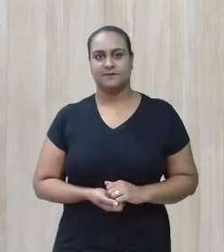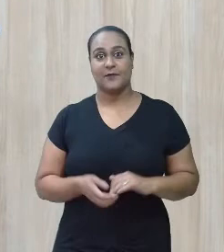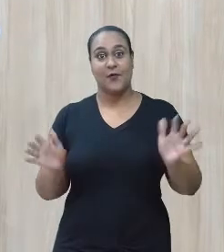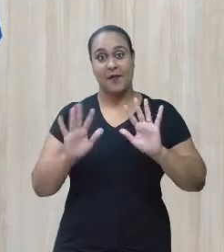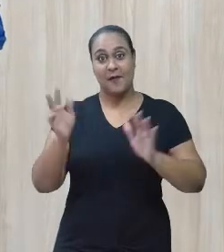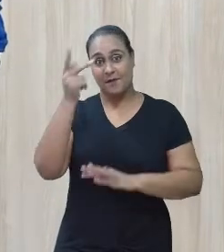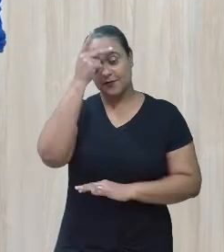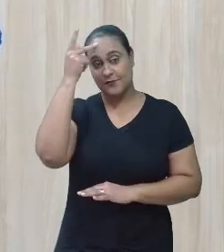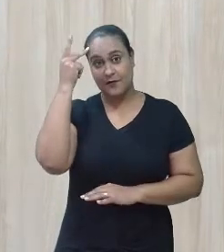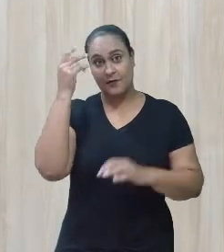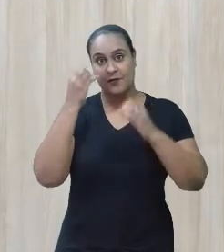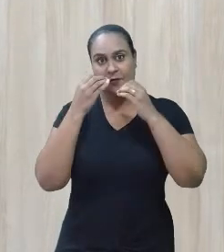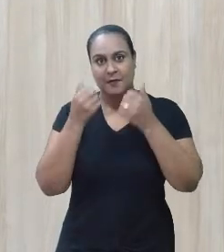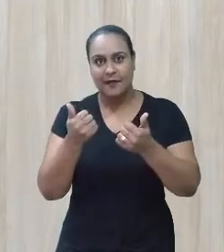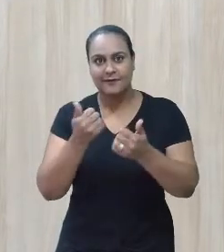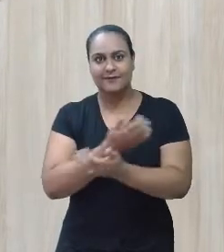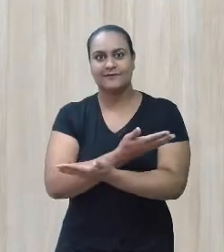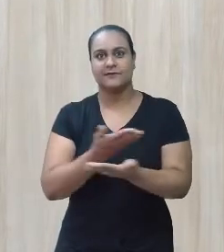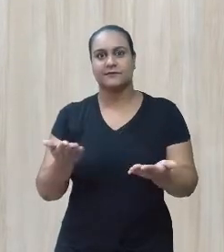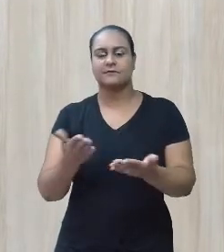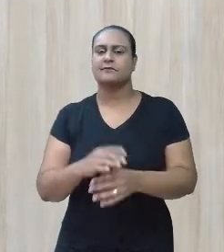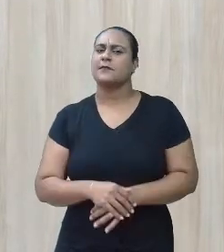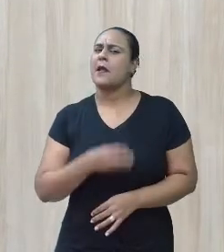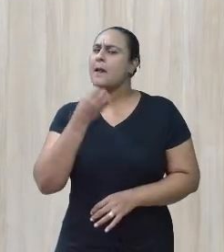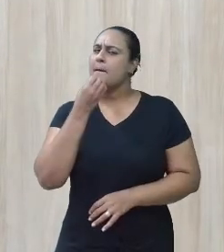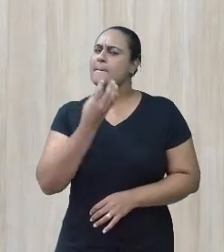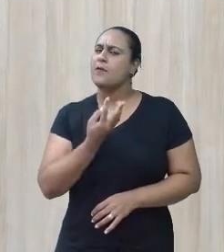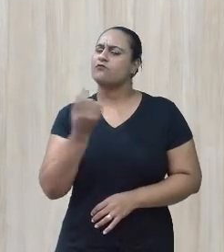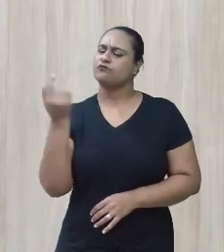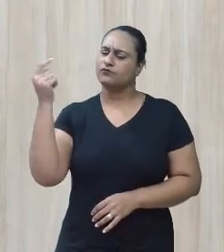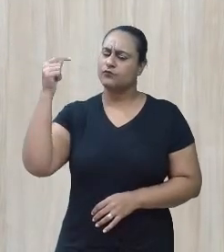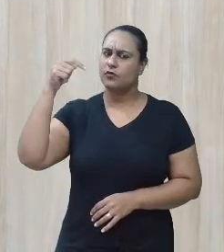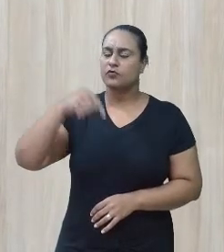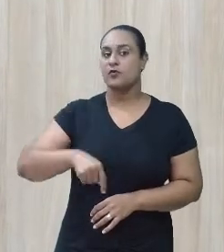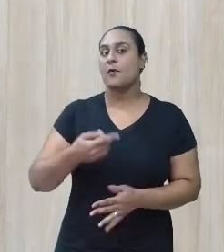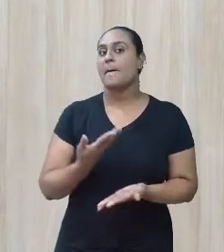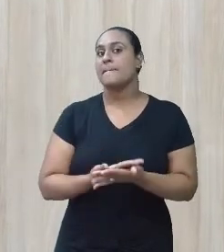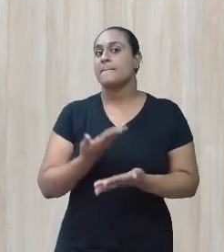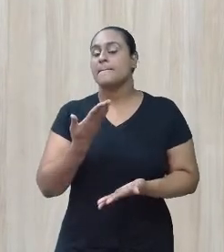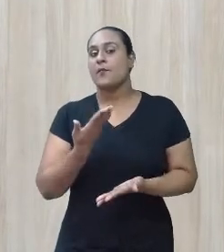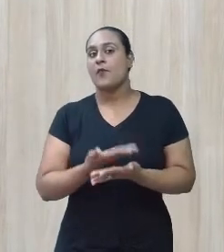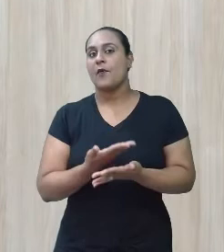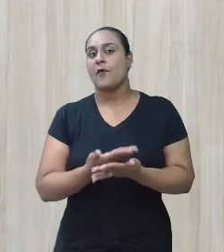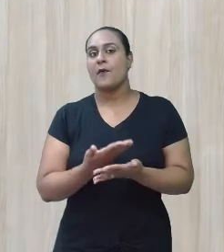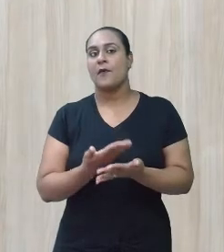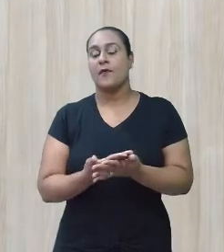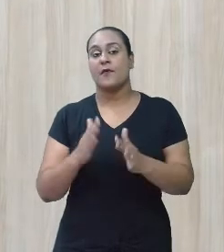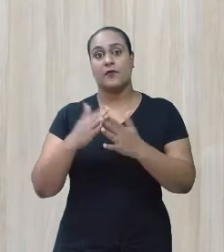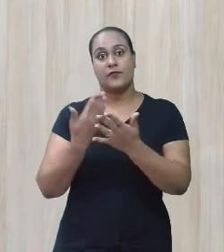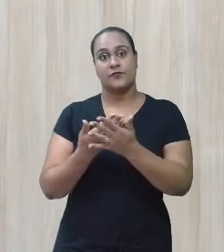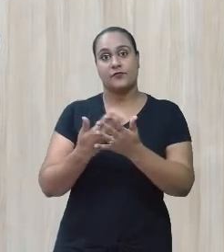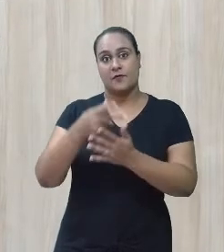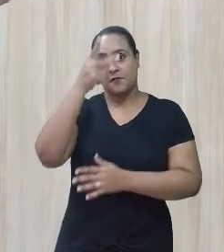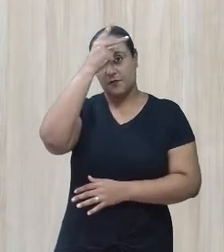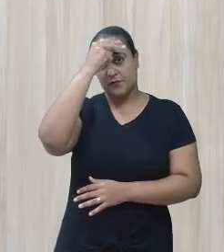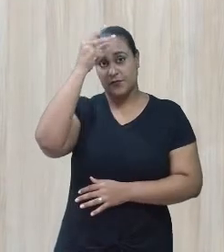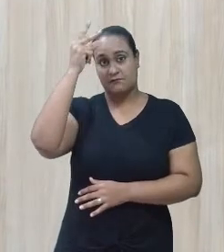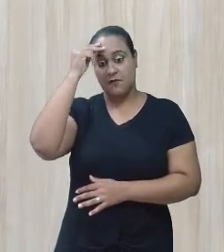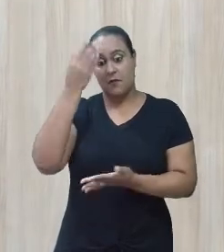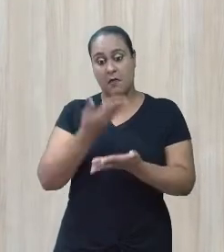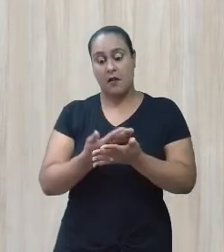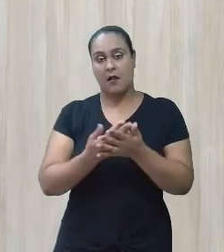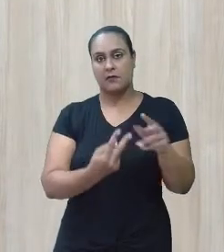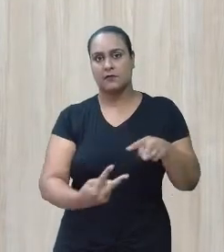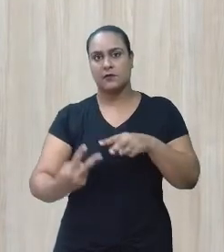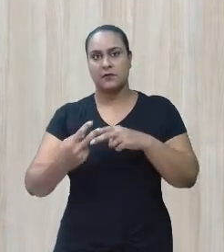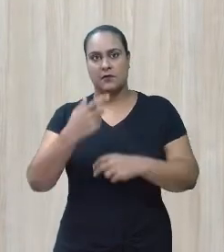Olá pessoal, tudo bem com vocês? Que bom que vocês estão aqui para mais uma aula da Escola Municipal para Aulas Digitais. Sou a